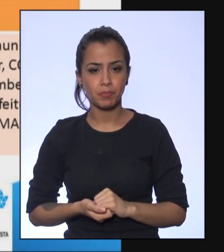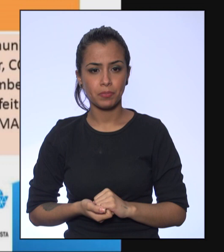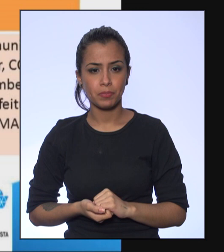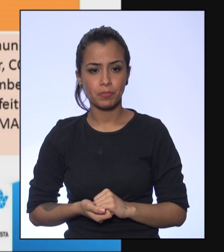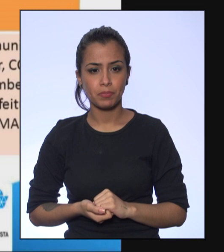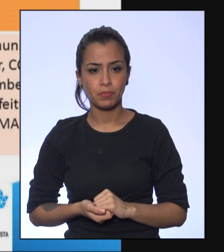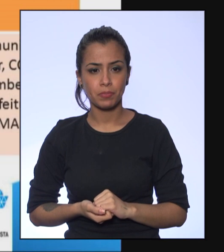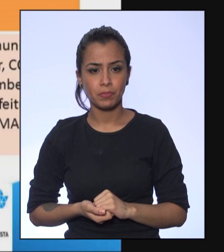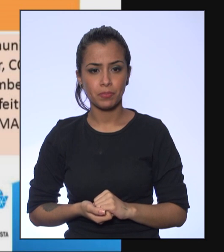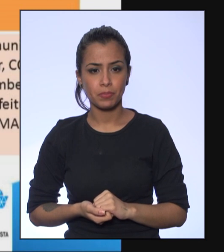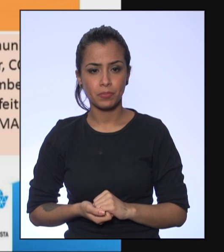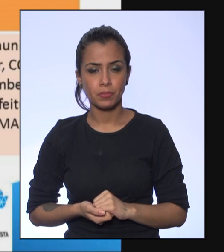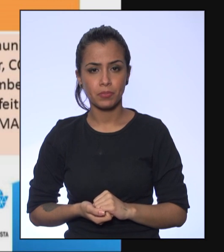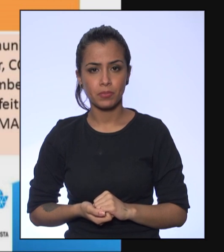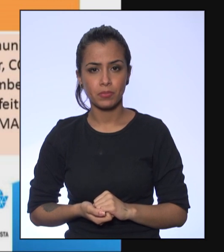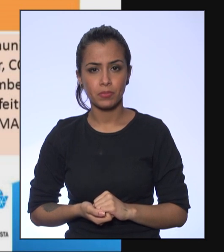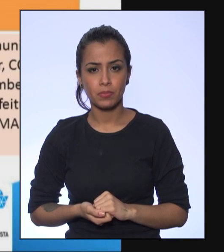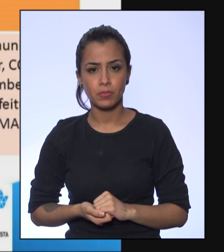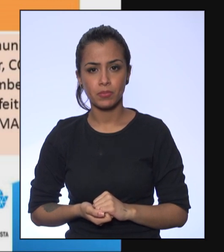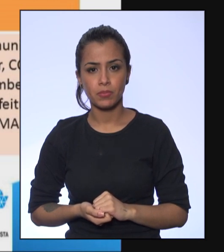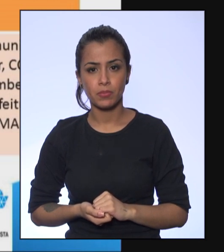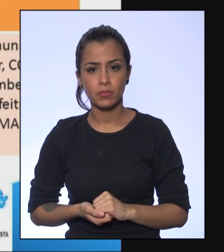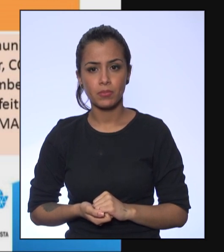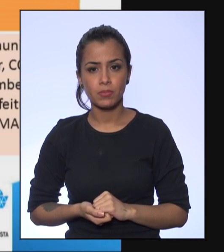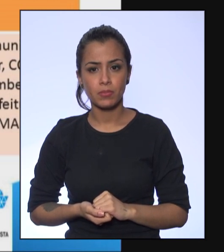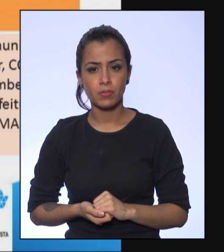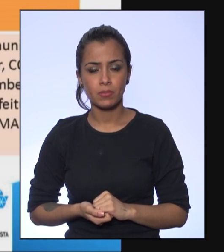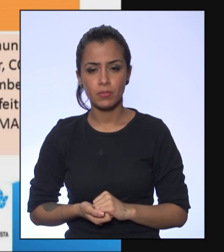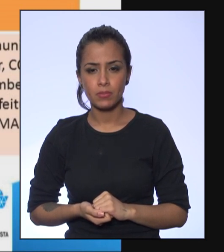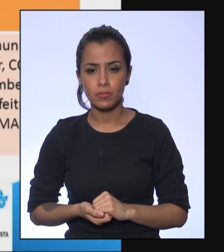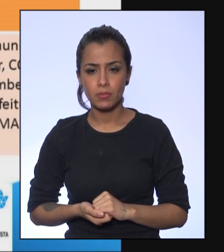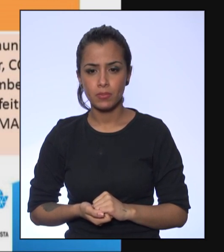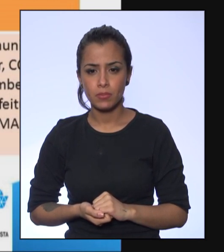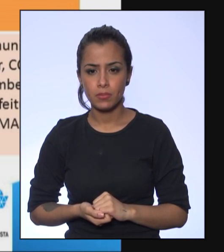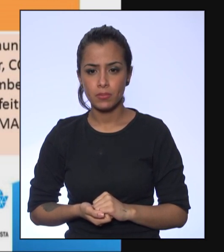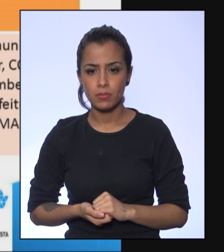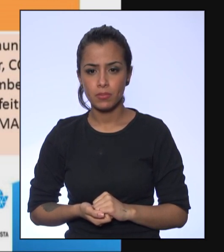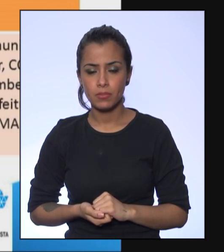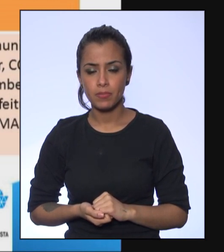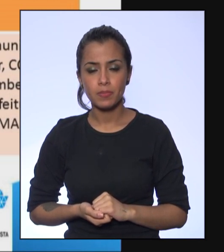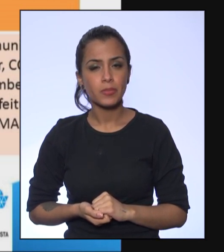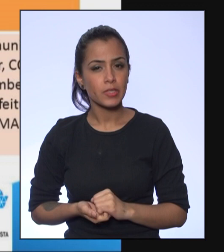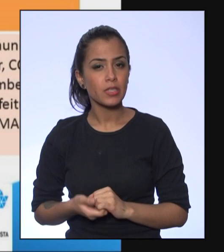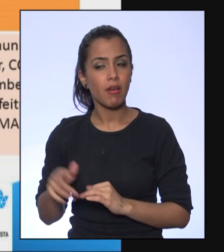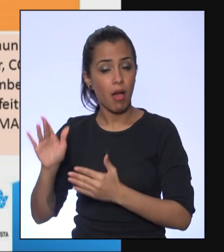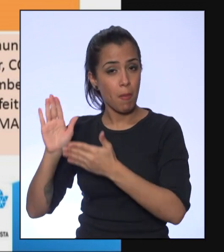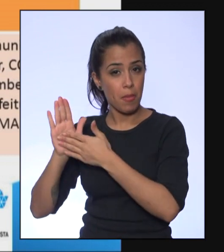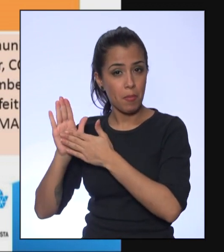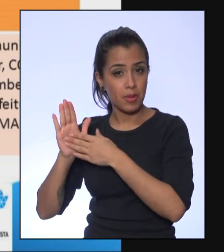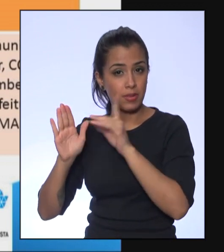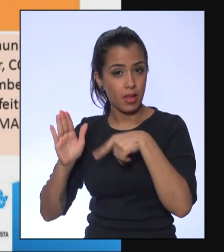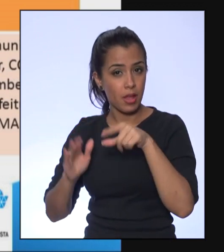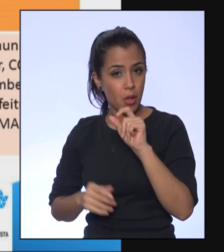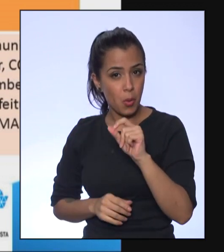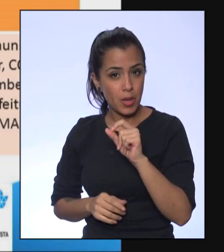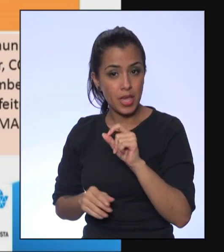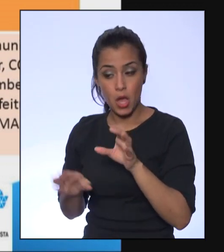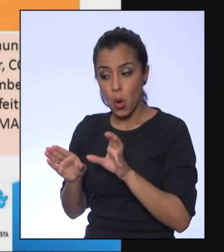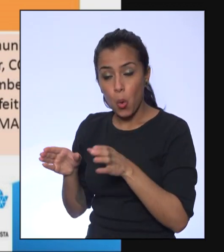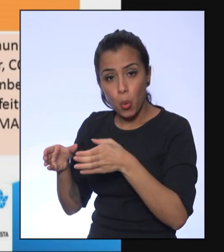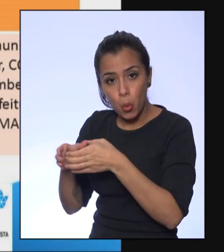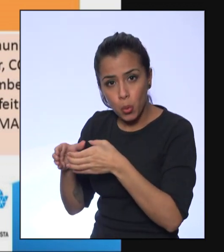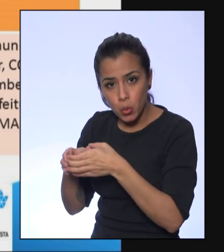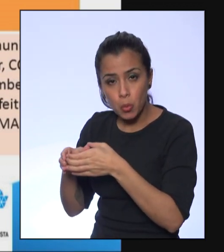que é o que o CEMADEM está propondo, é justamente vocês, tanto pensar nesse grupo, pensar num